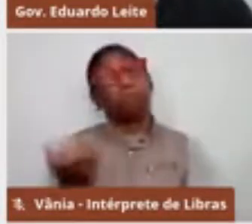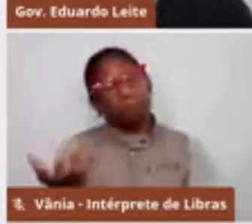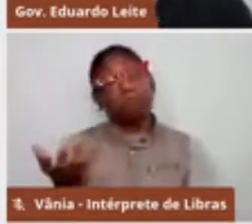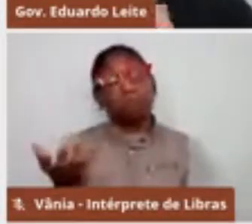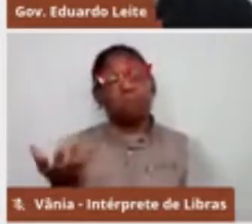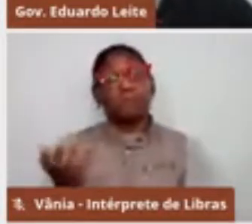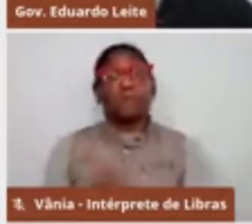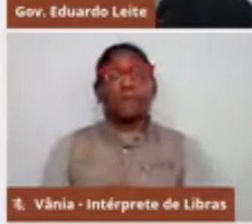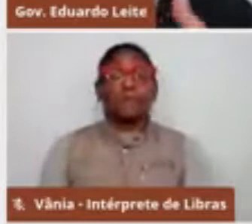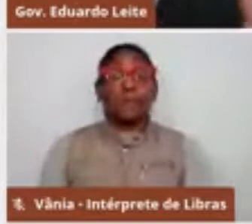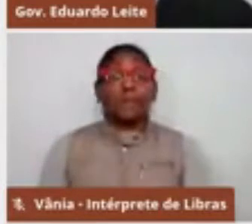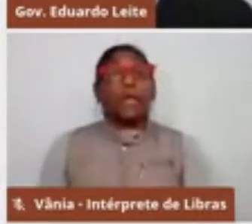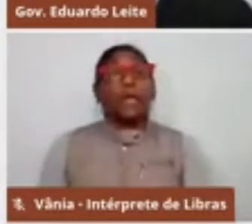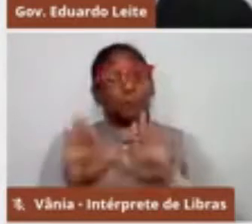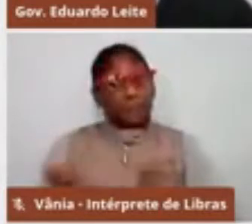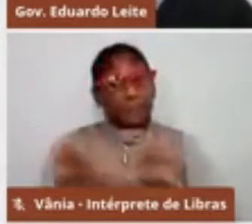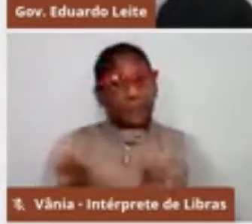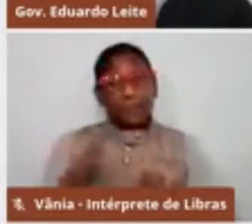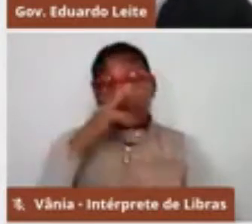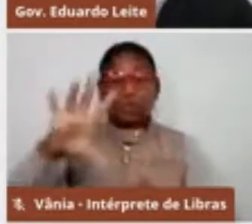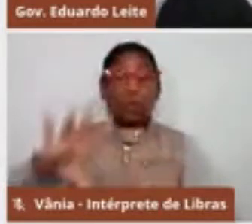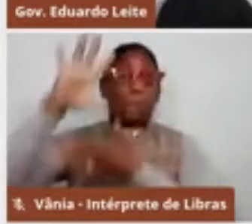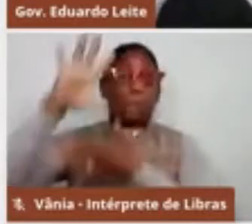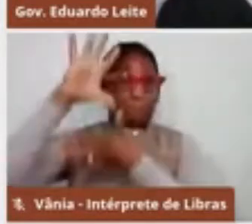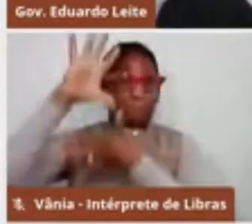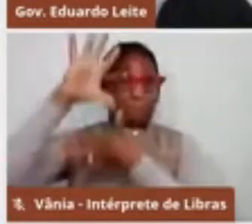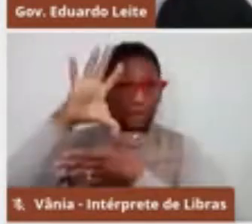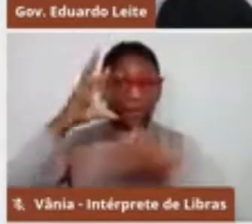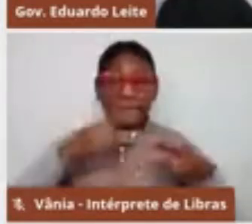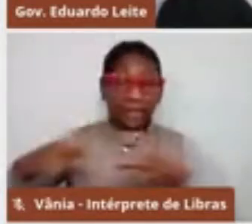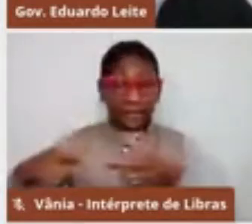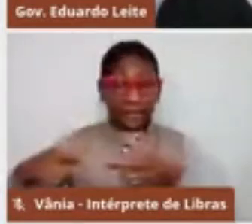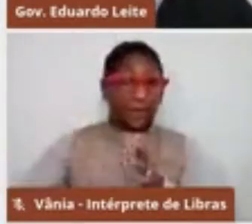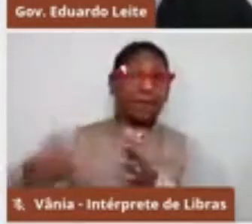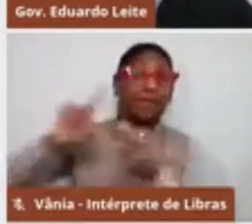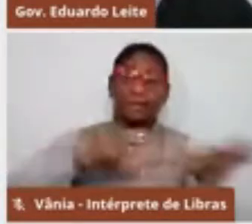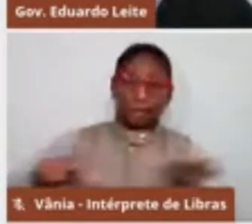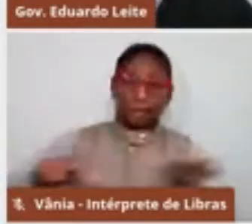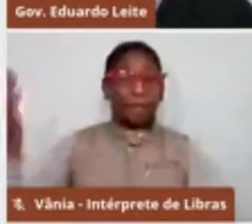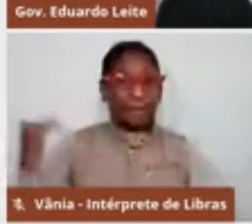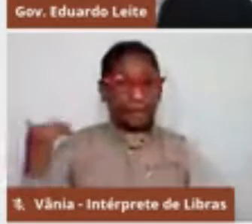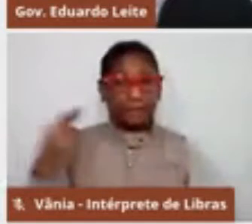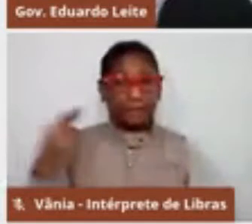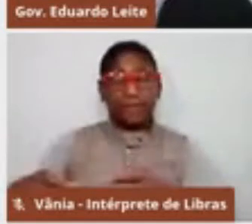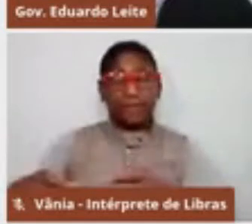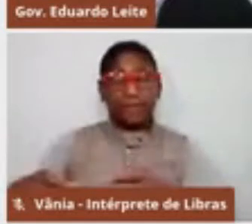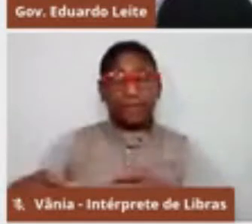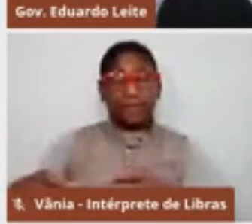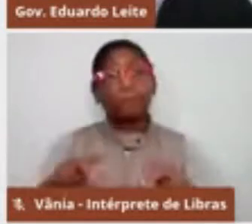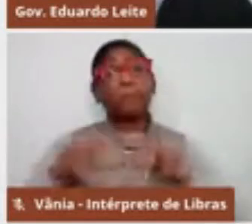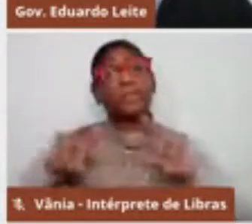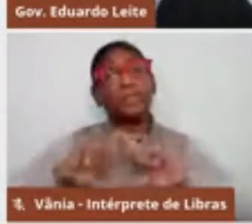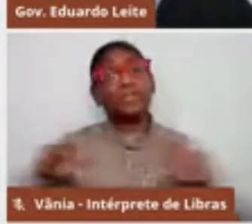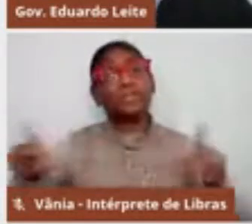com a mesma configuração de mapa da região anterior, da semana anterior, nas regiões. A única diferença